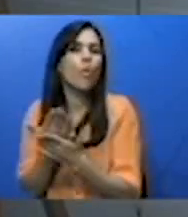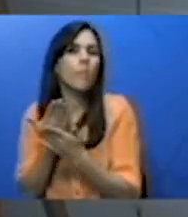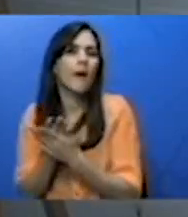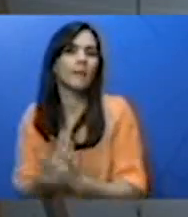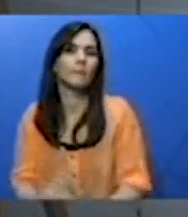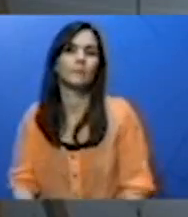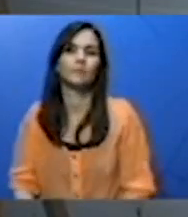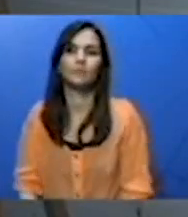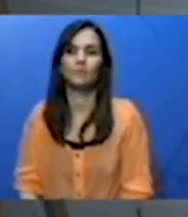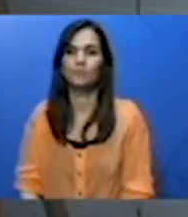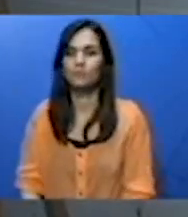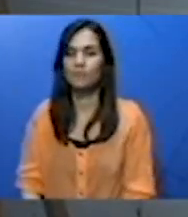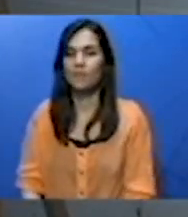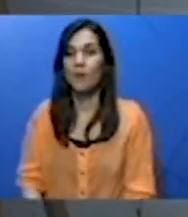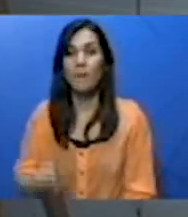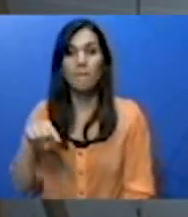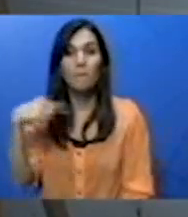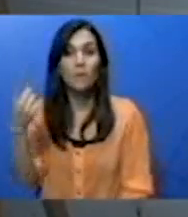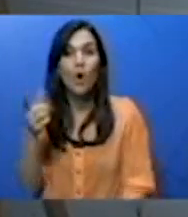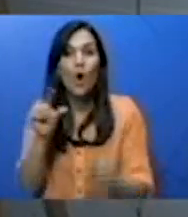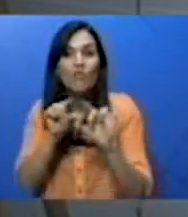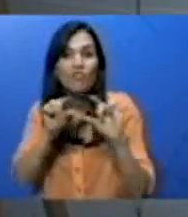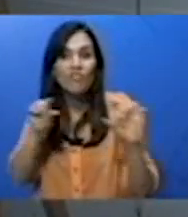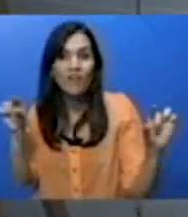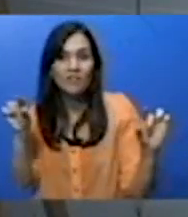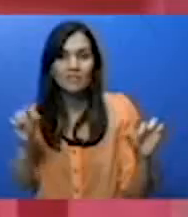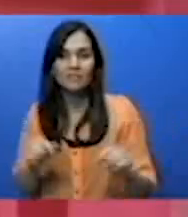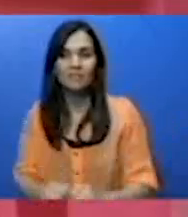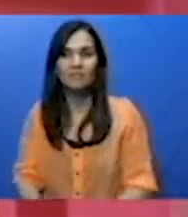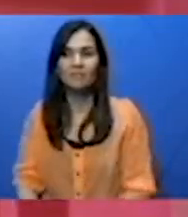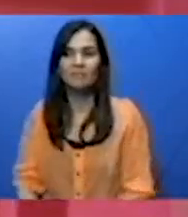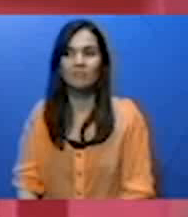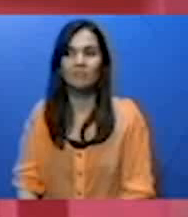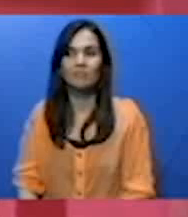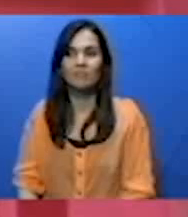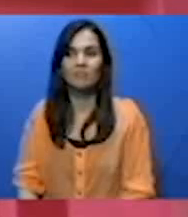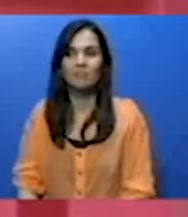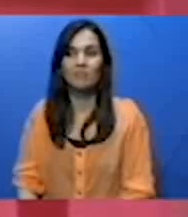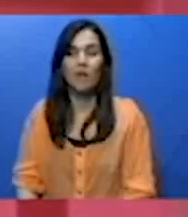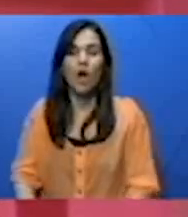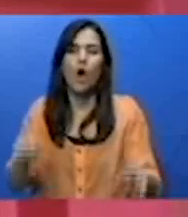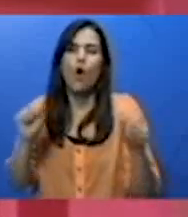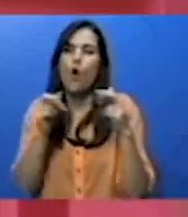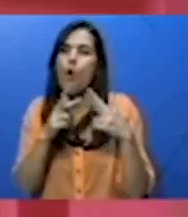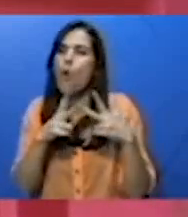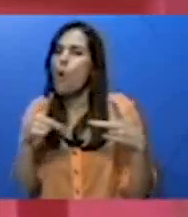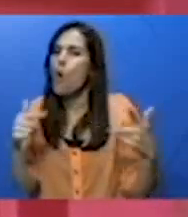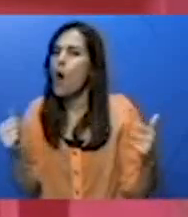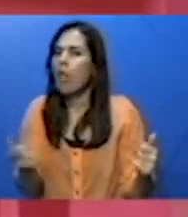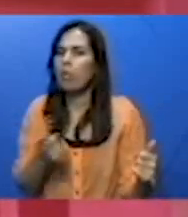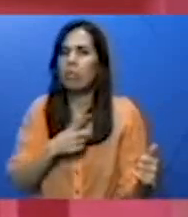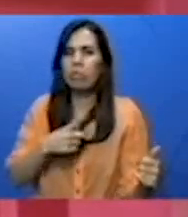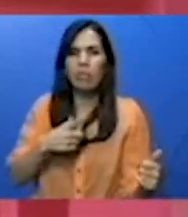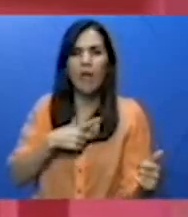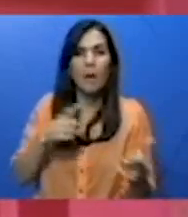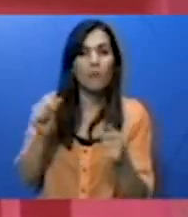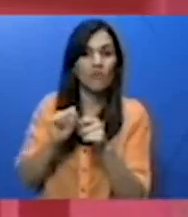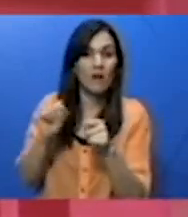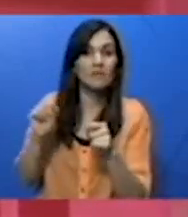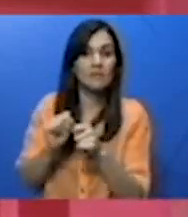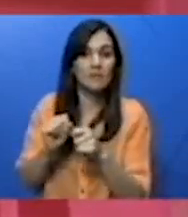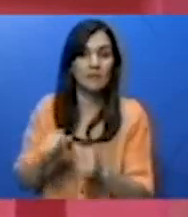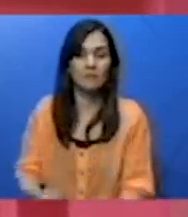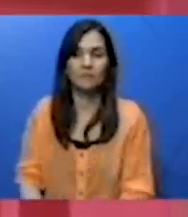estudar. Ótimo. Próximo. Há coisas que temos que fazer. Ah, esse A tem H ou